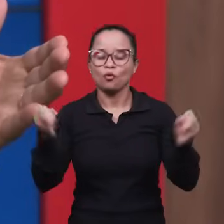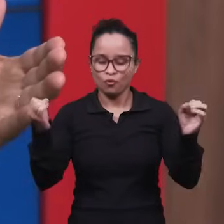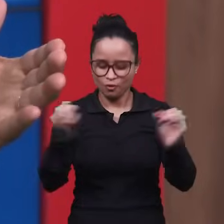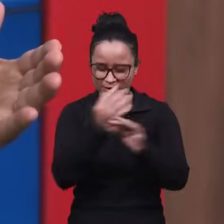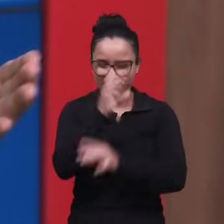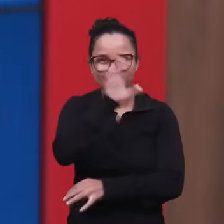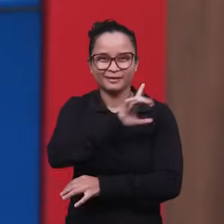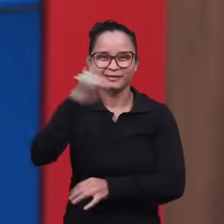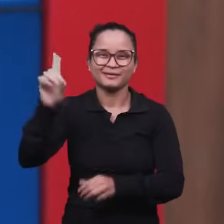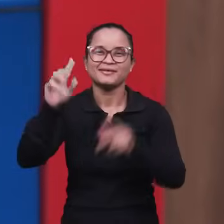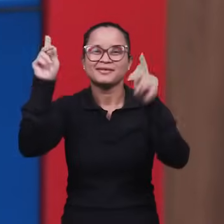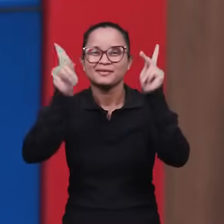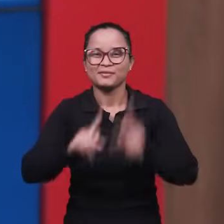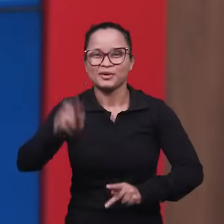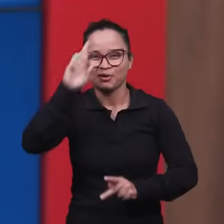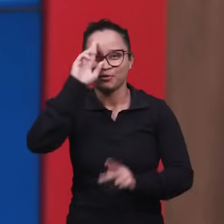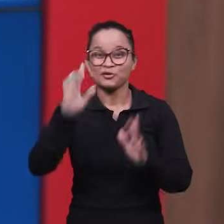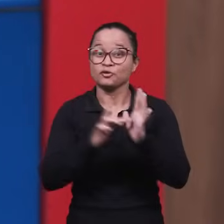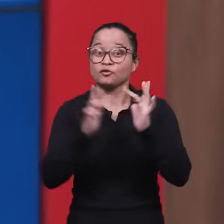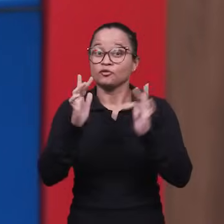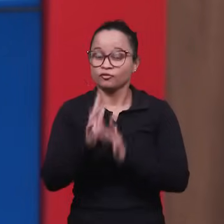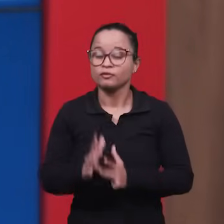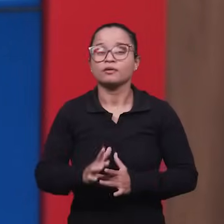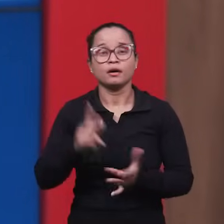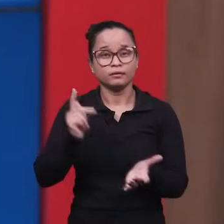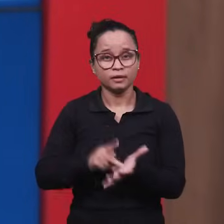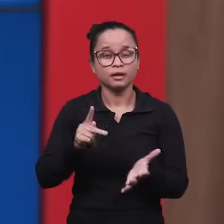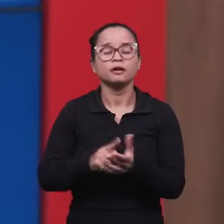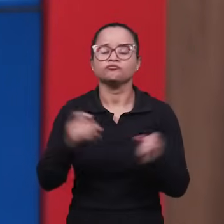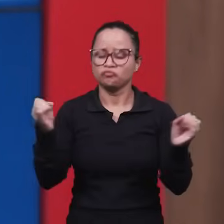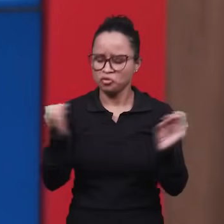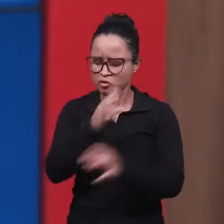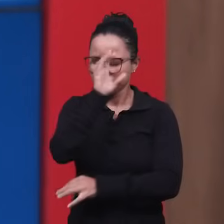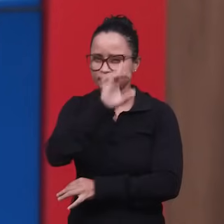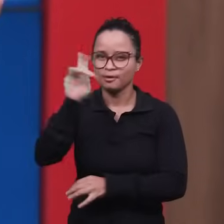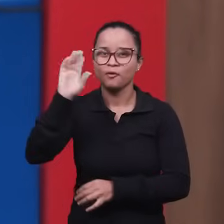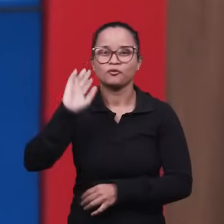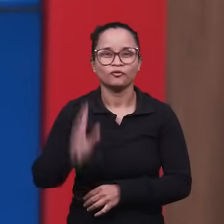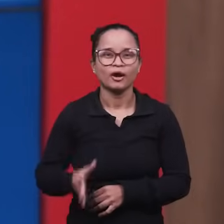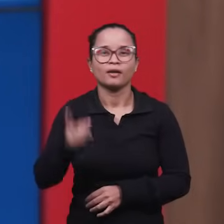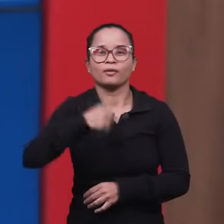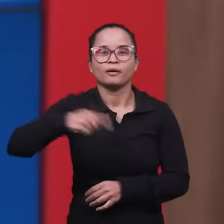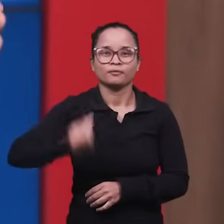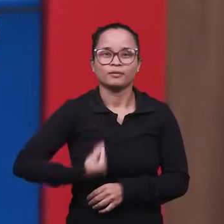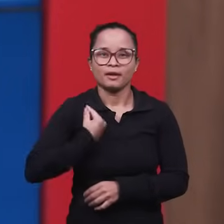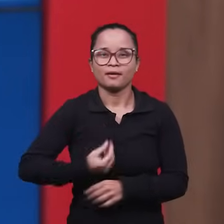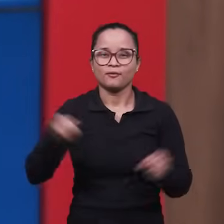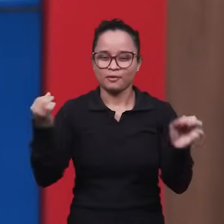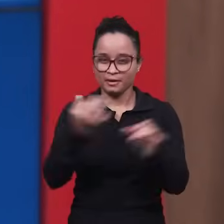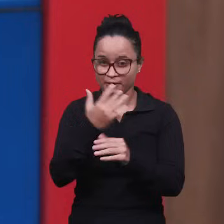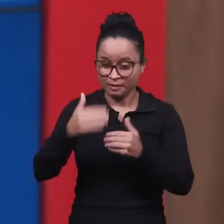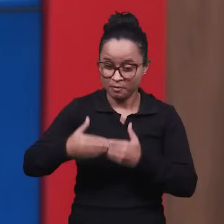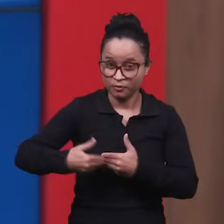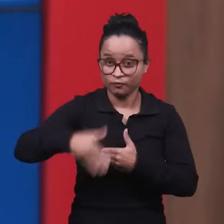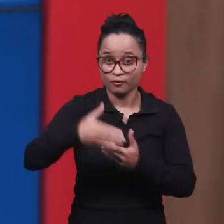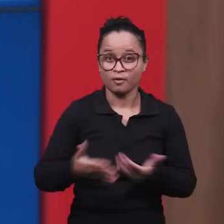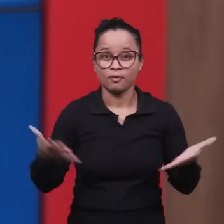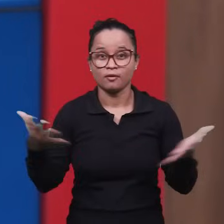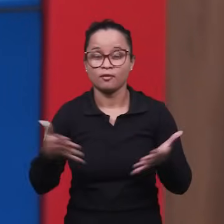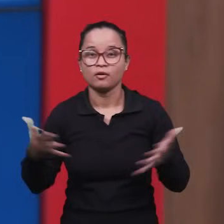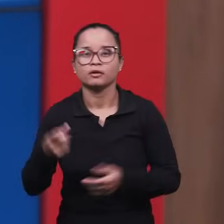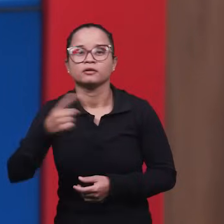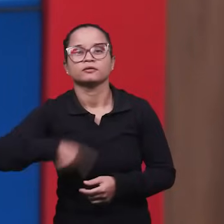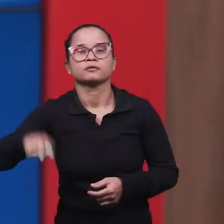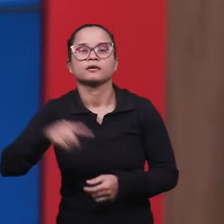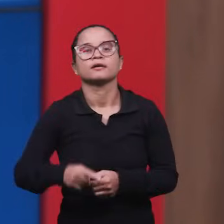Glória a Deus, a paz do Senhor Jesus, é isso mesmo, glória a Deus, estamos aqui já glorificando, a partir de agora estamos entrando no